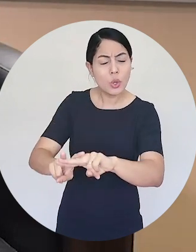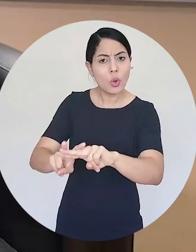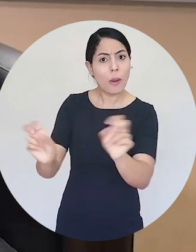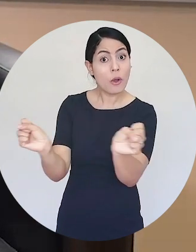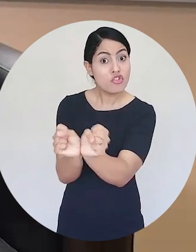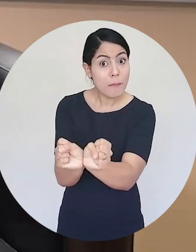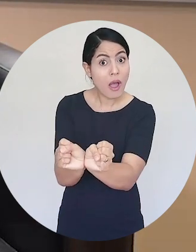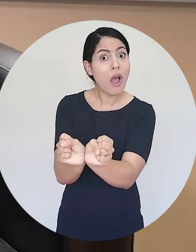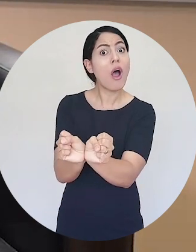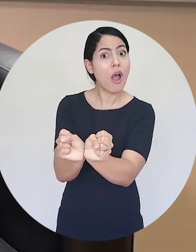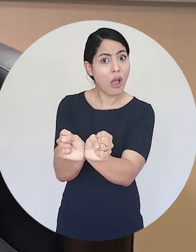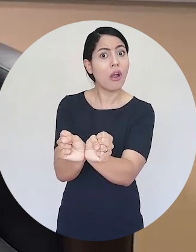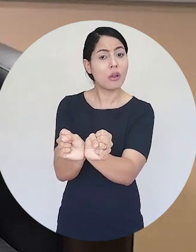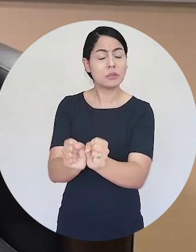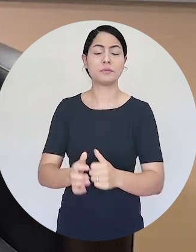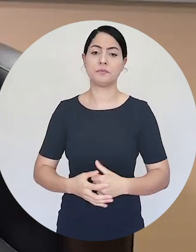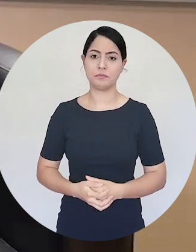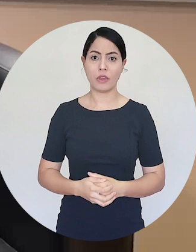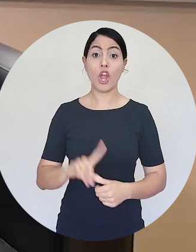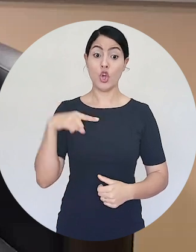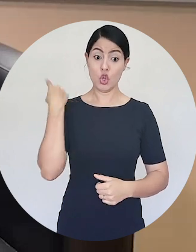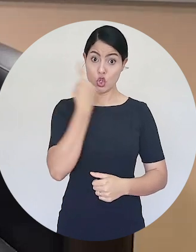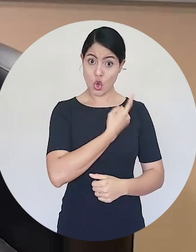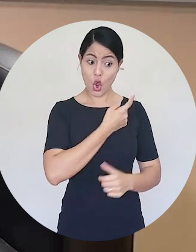presos, inclusive algemado.